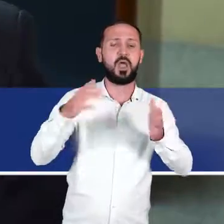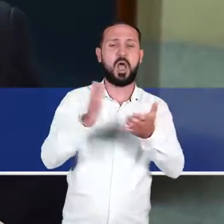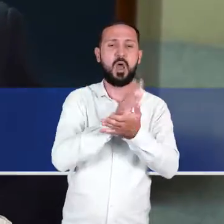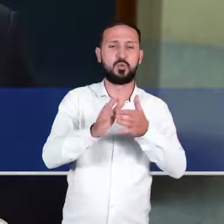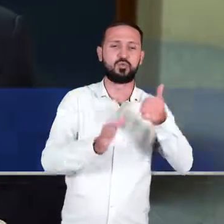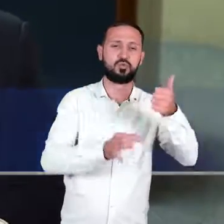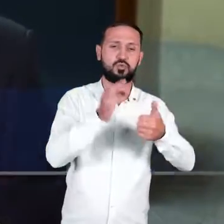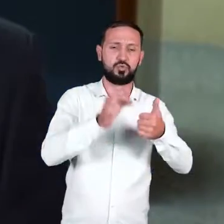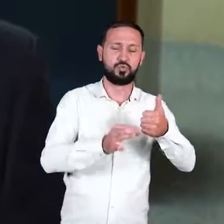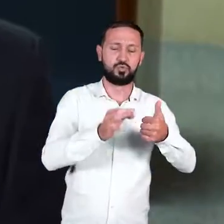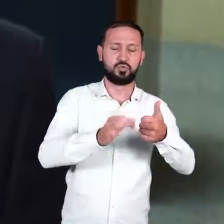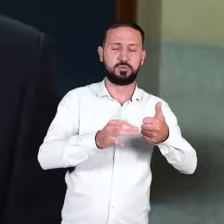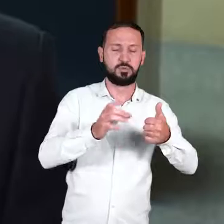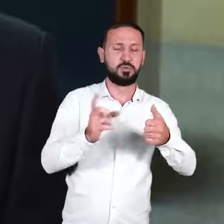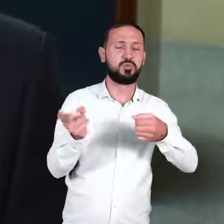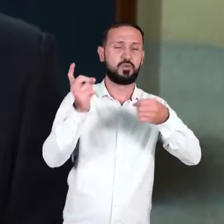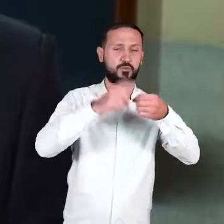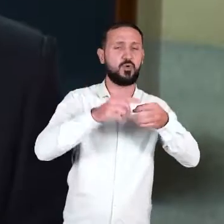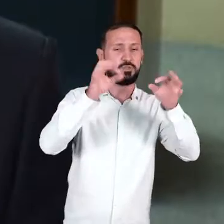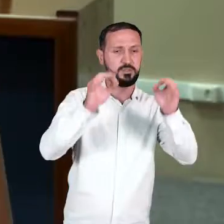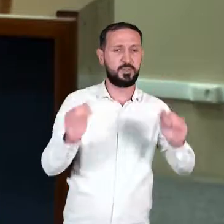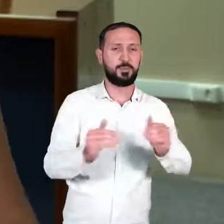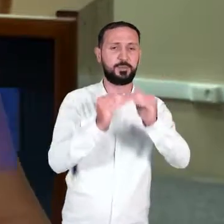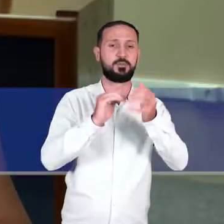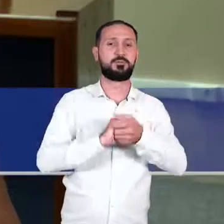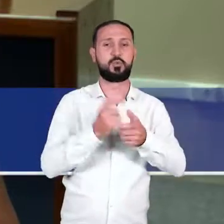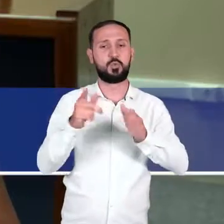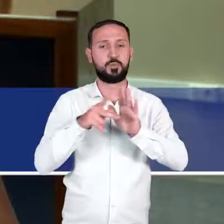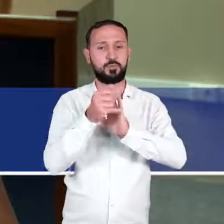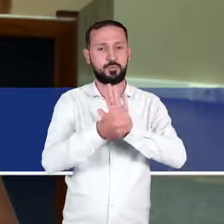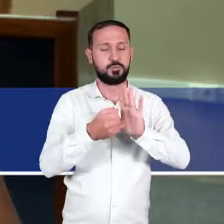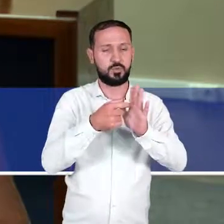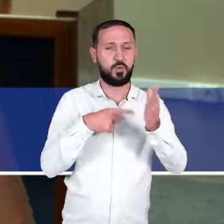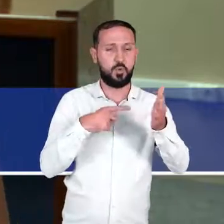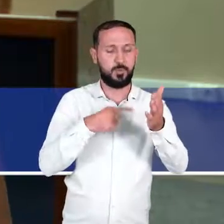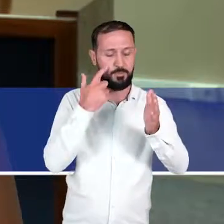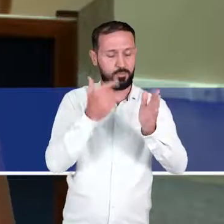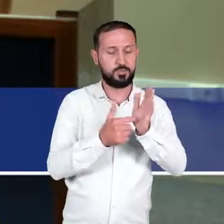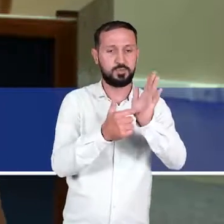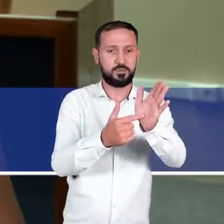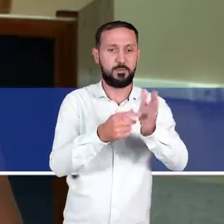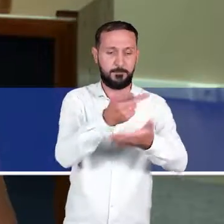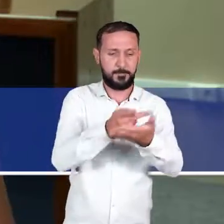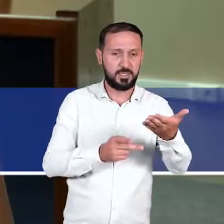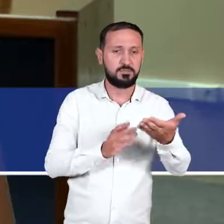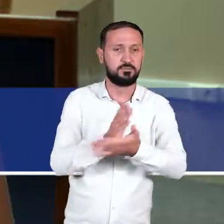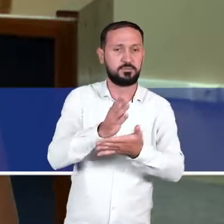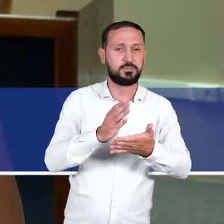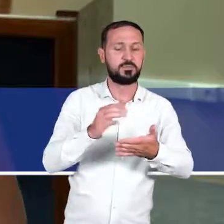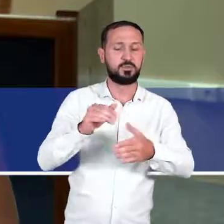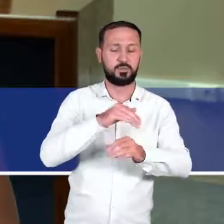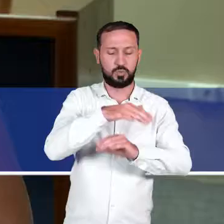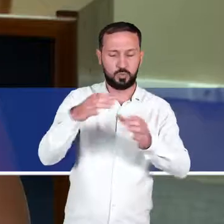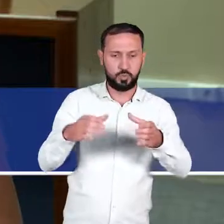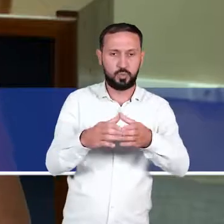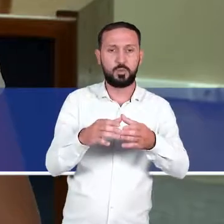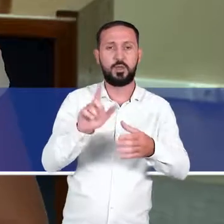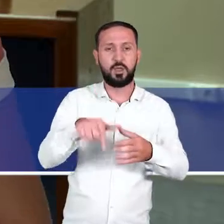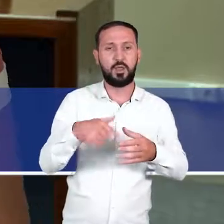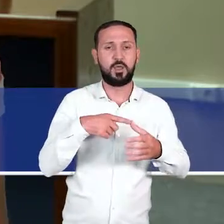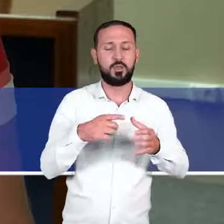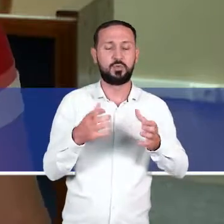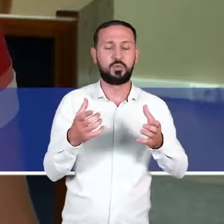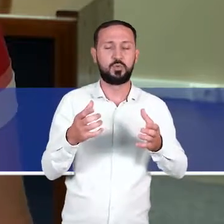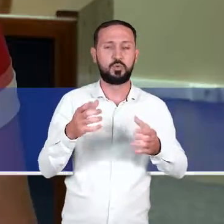tem decisões judiciais reiteradas sobre o assunto. Outro projeto que recebeu parecer favorável por unanimidade da